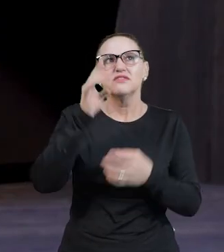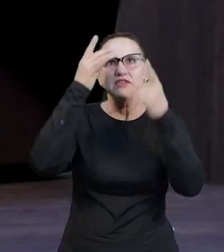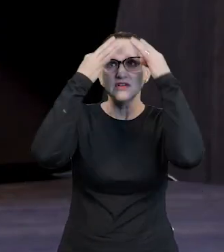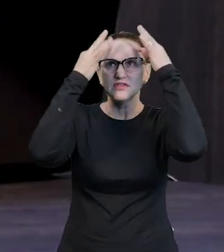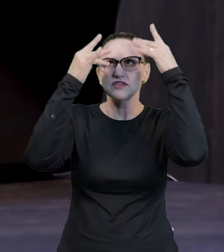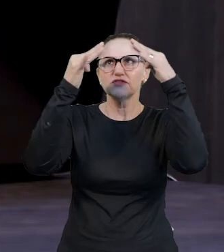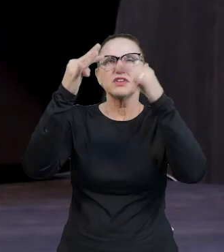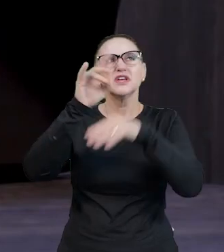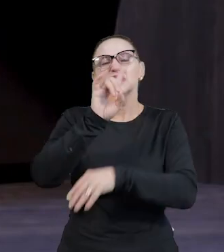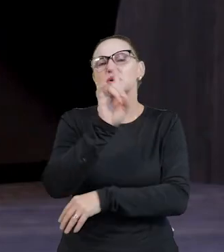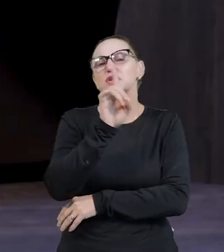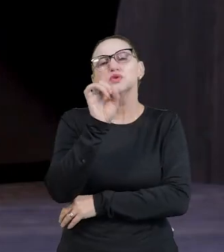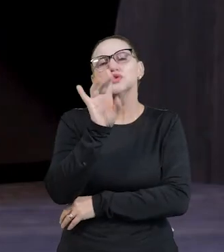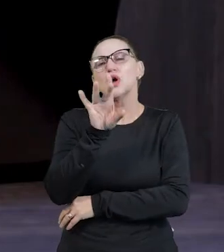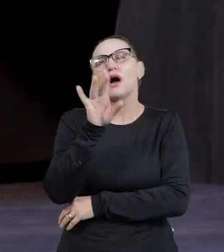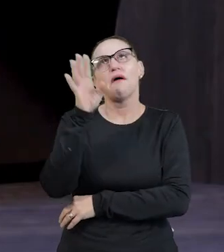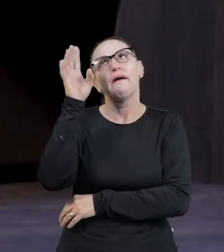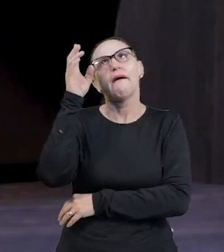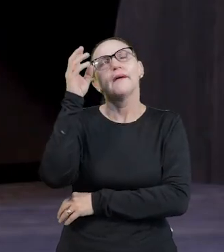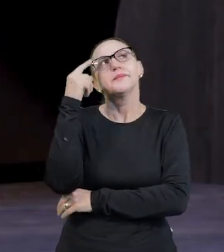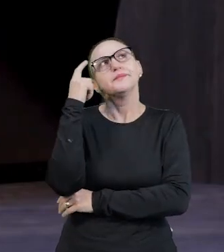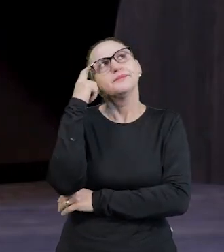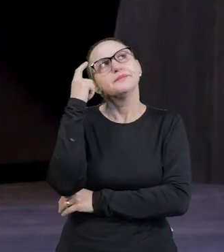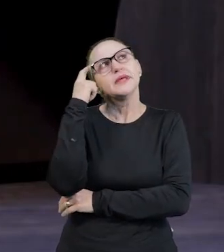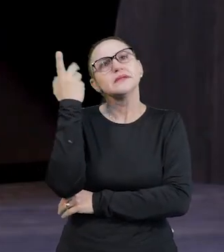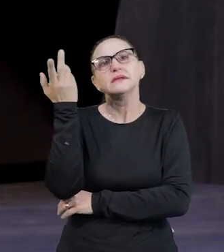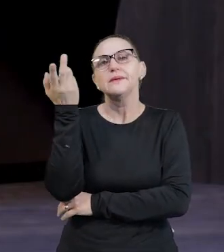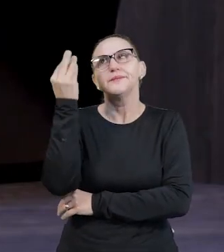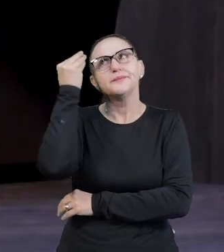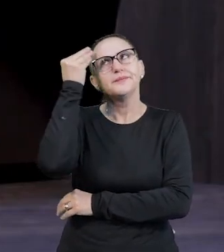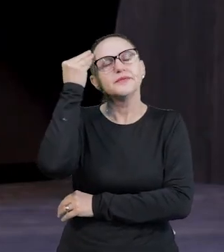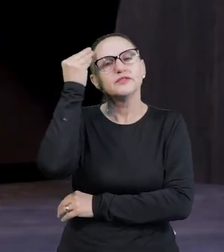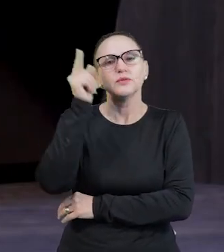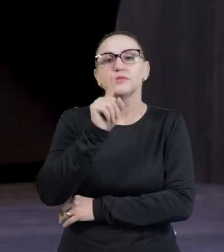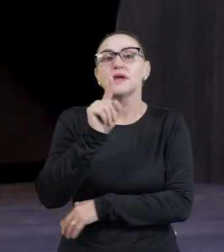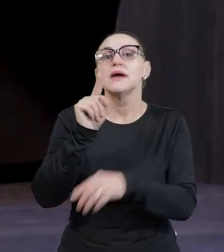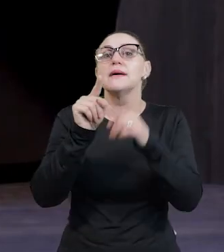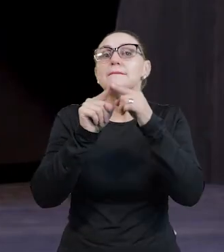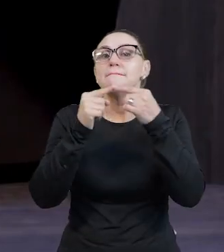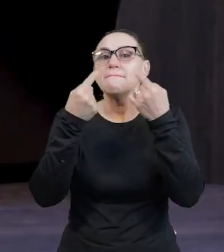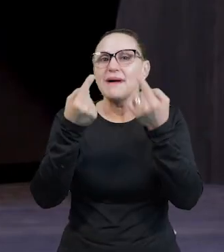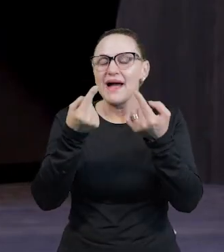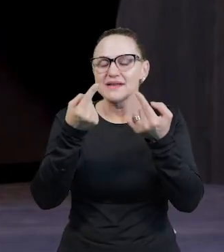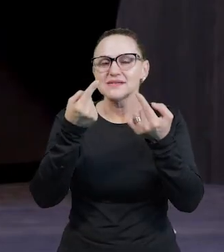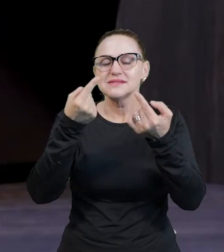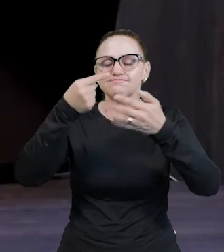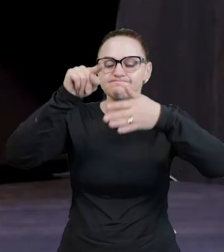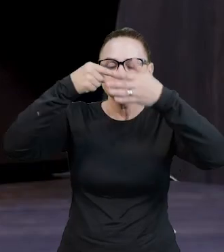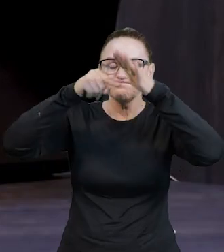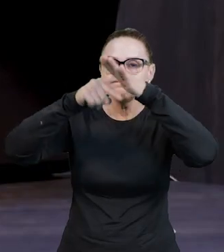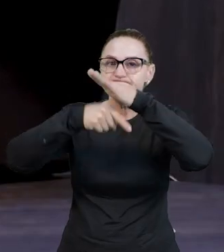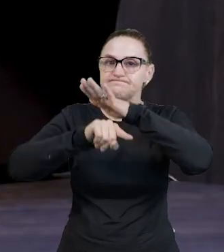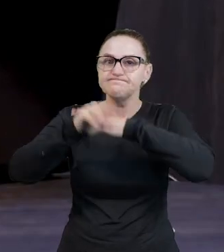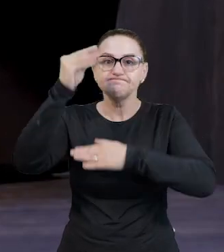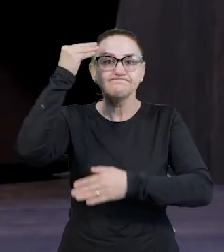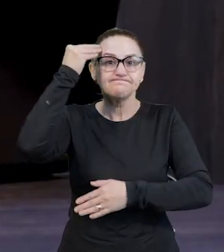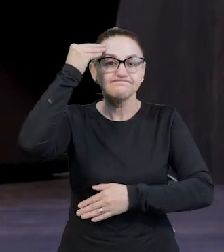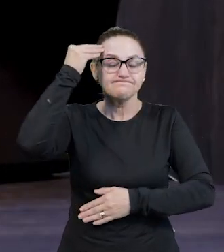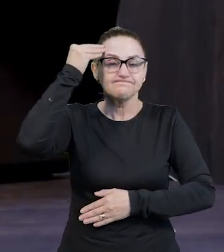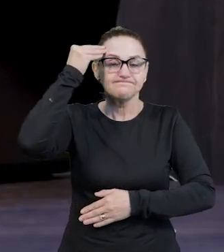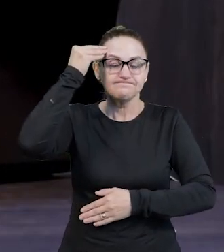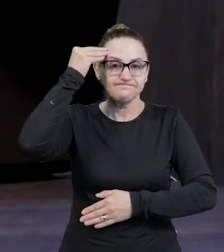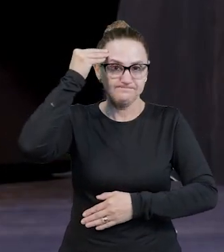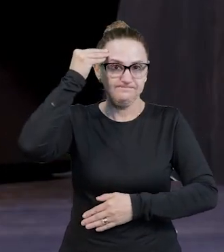pensar, como muitas vezes nós fazemos. É uma reflexão que vai ser guiada, uma reflexão que vai ter um